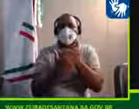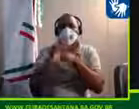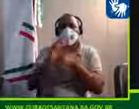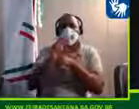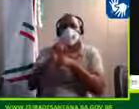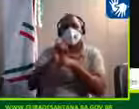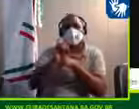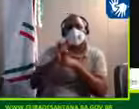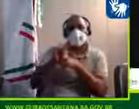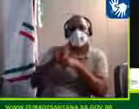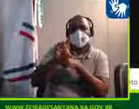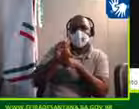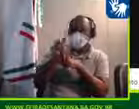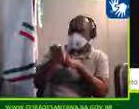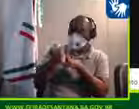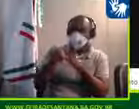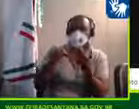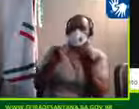analisa esta